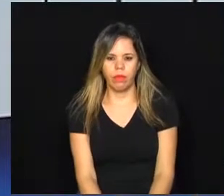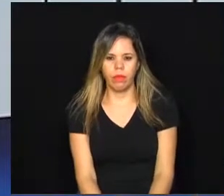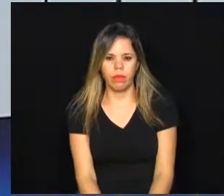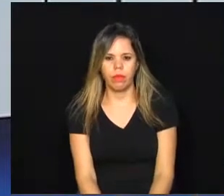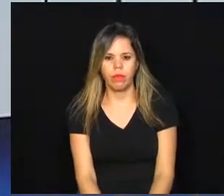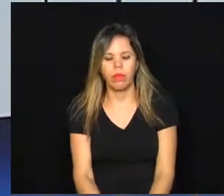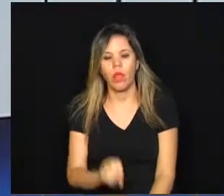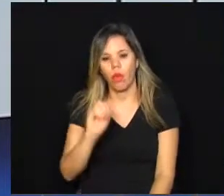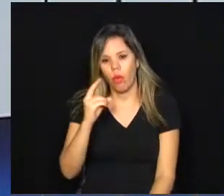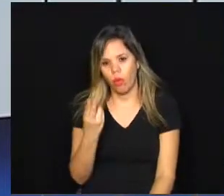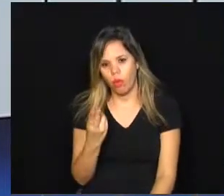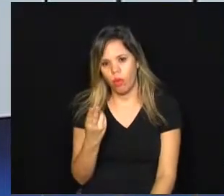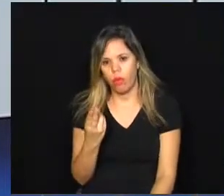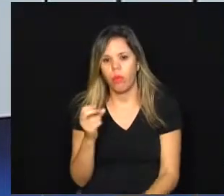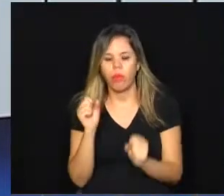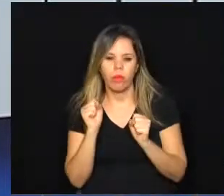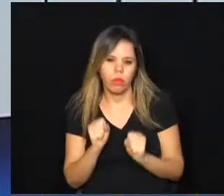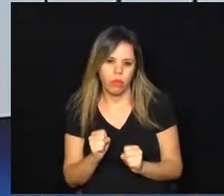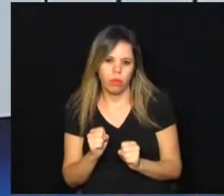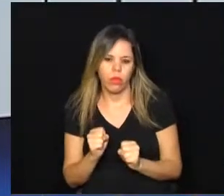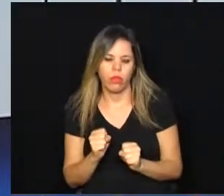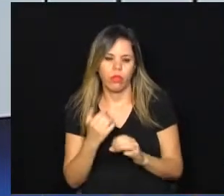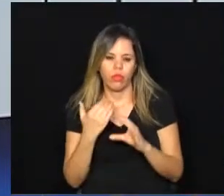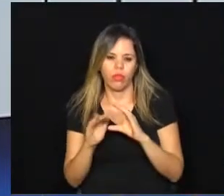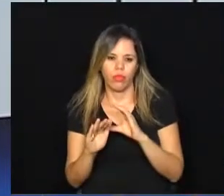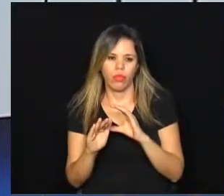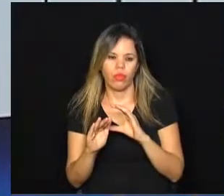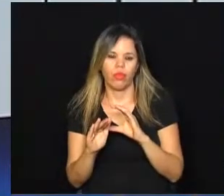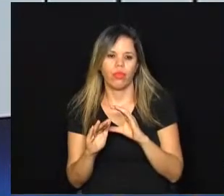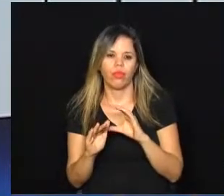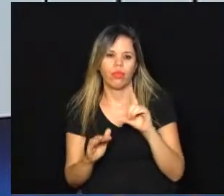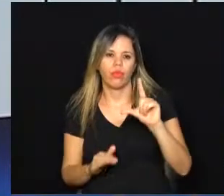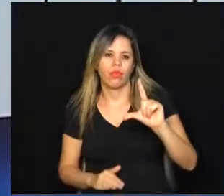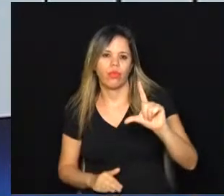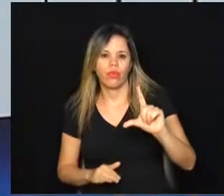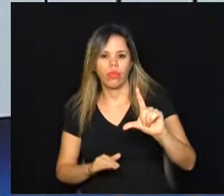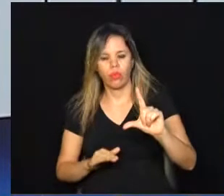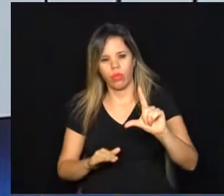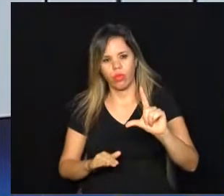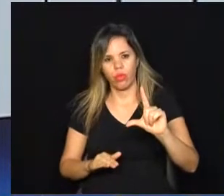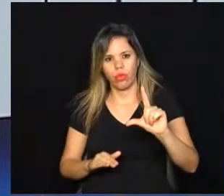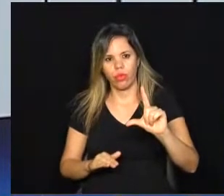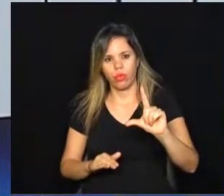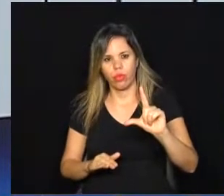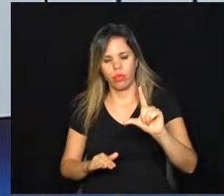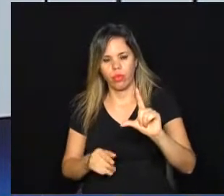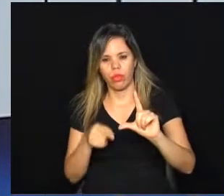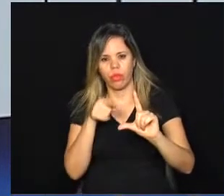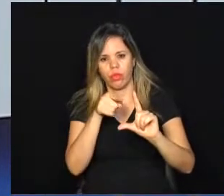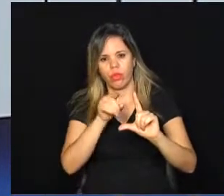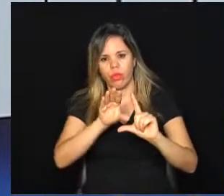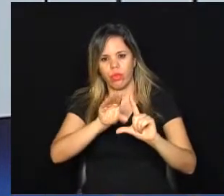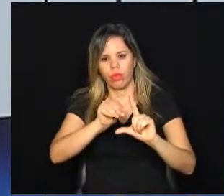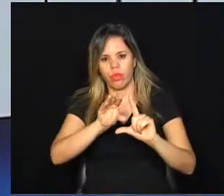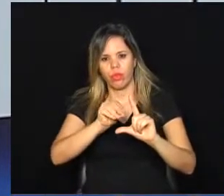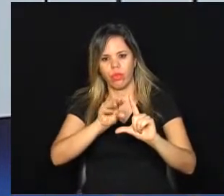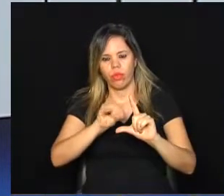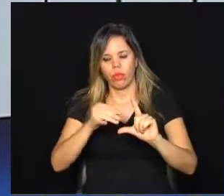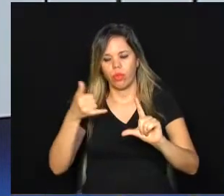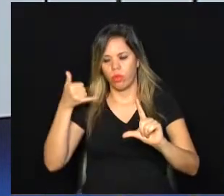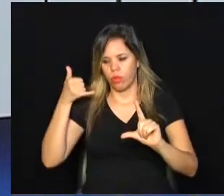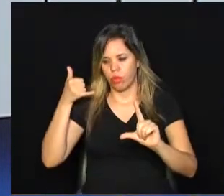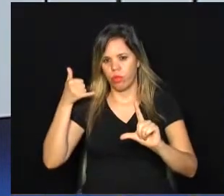978293776, ou você tem a opção de enviar uma mensagem através do nosso QR Code. Olha só, estou apontando aqui para ele. Você pega o seu